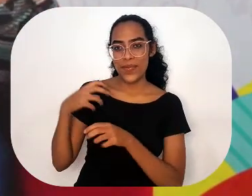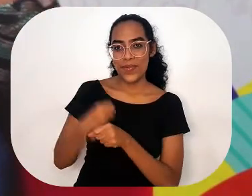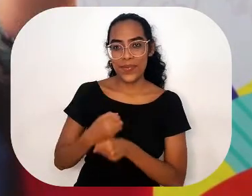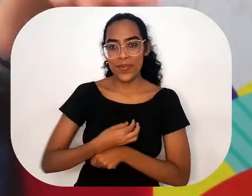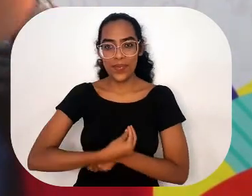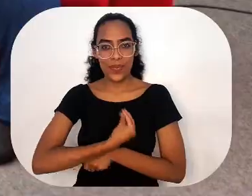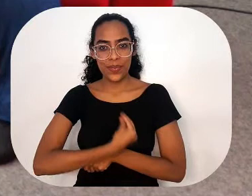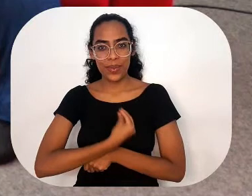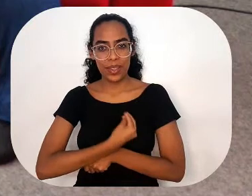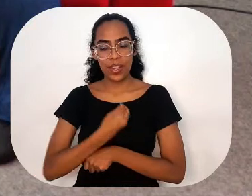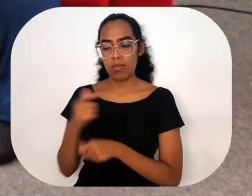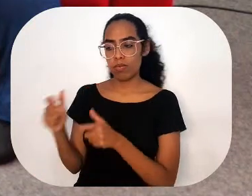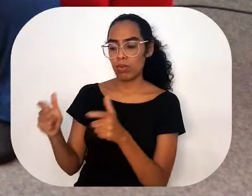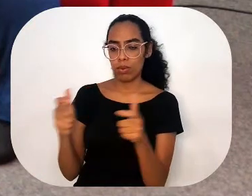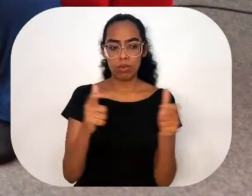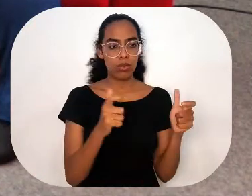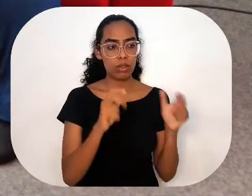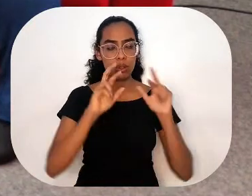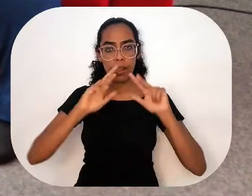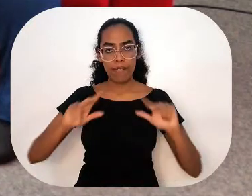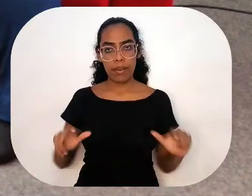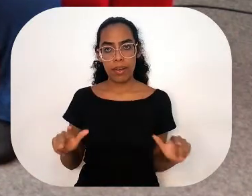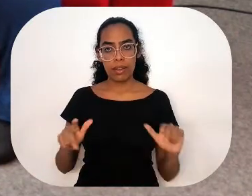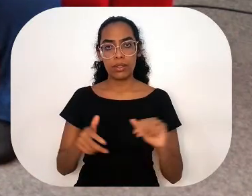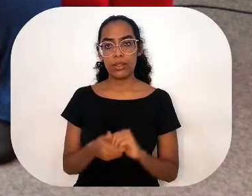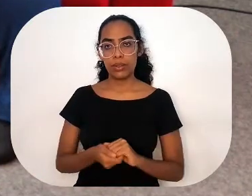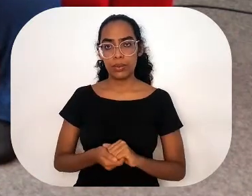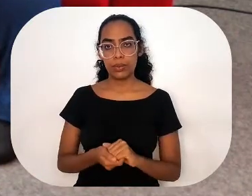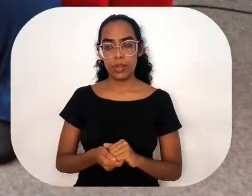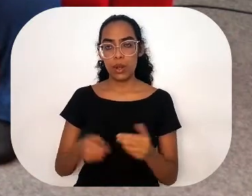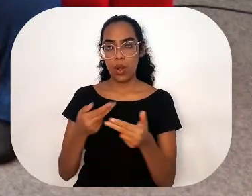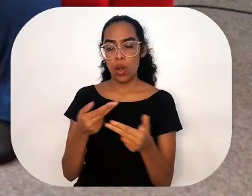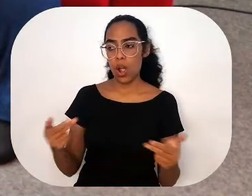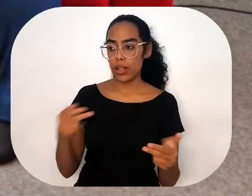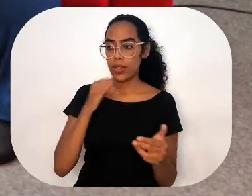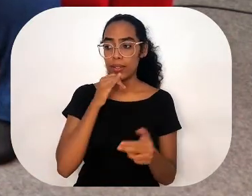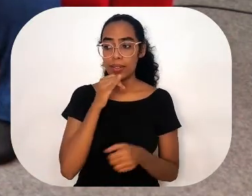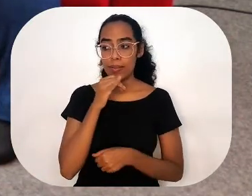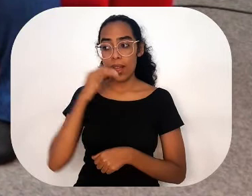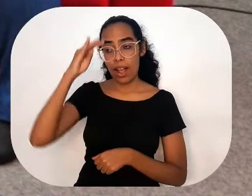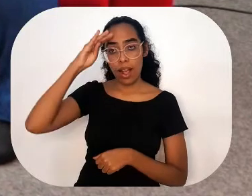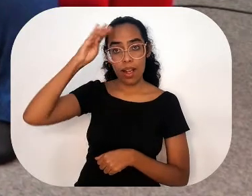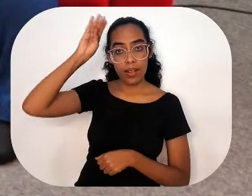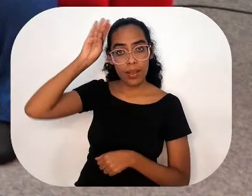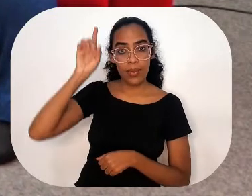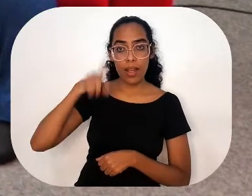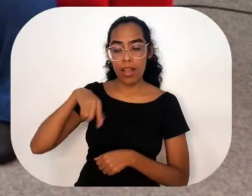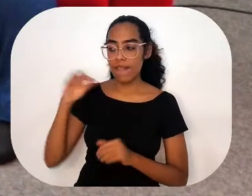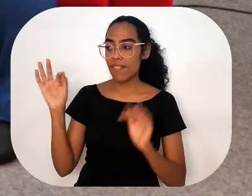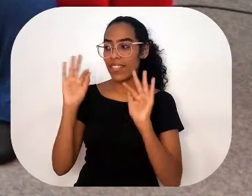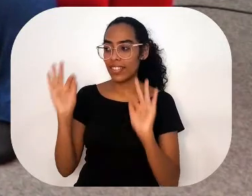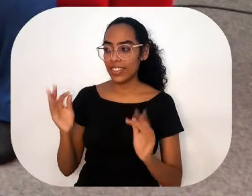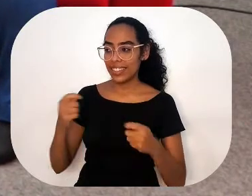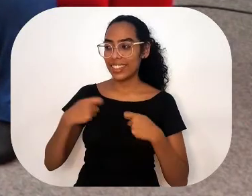construímos em percursos em momentos diferentes é percurso os acadêmicos que foram muito felizes